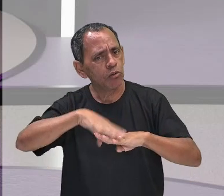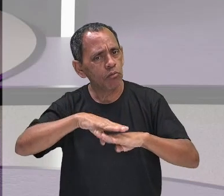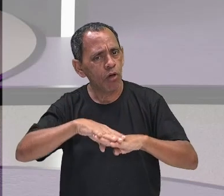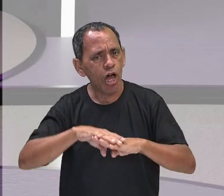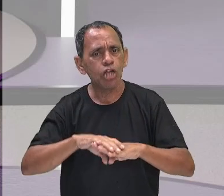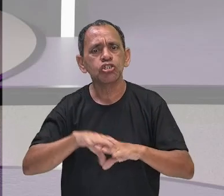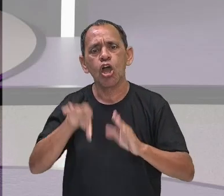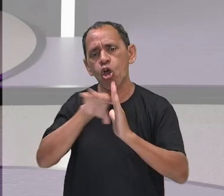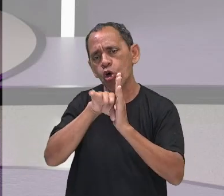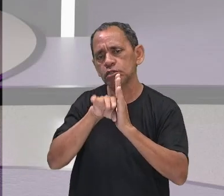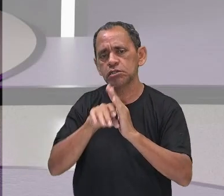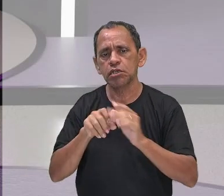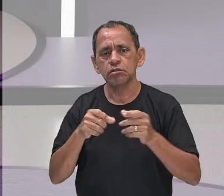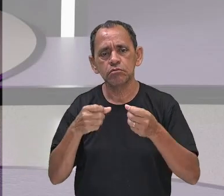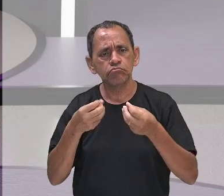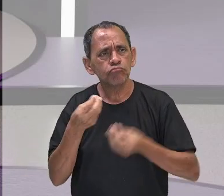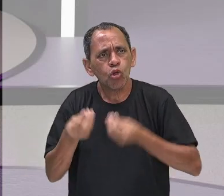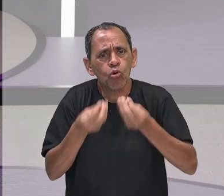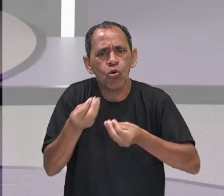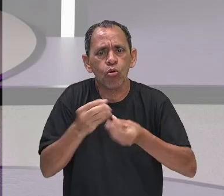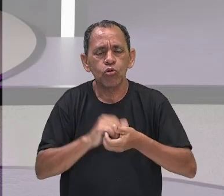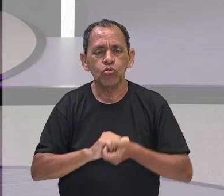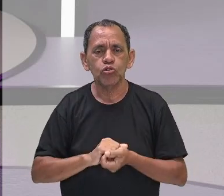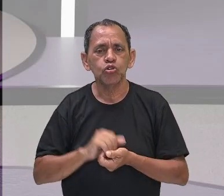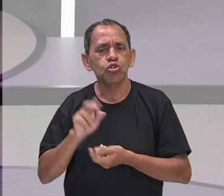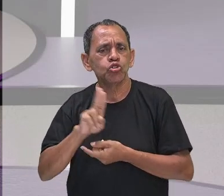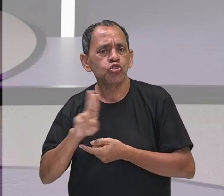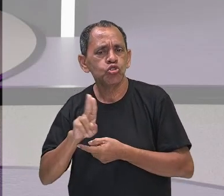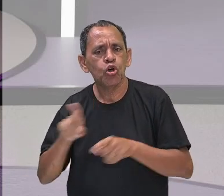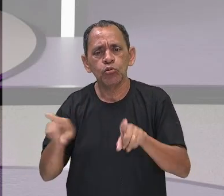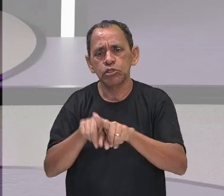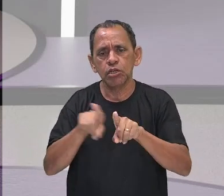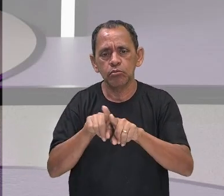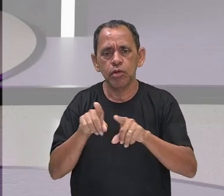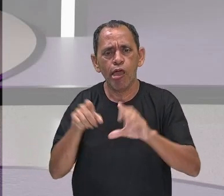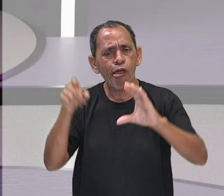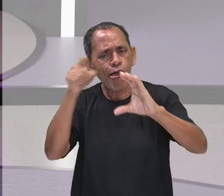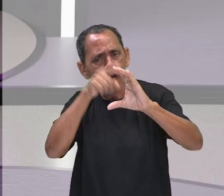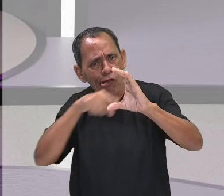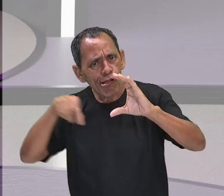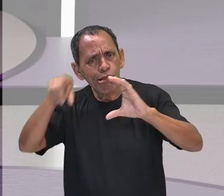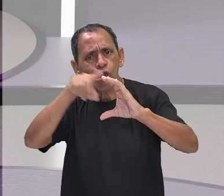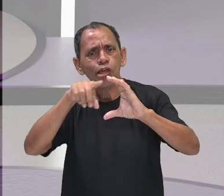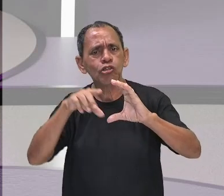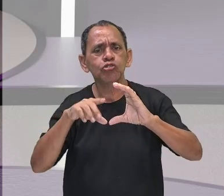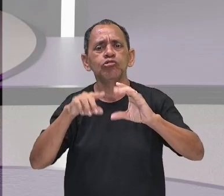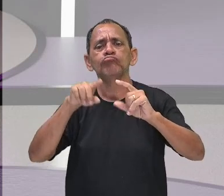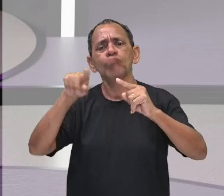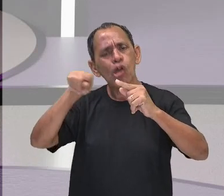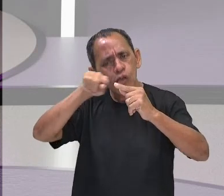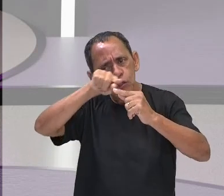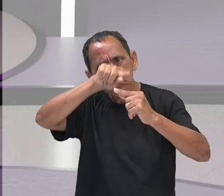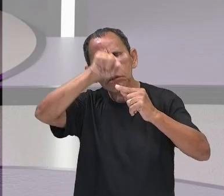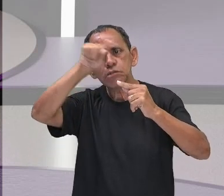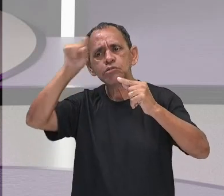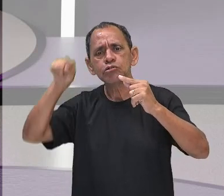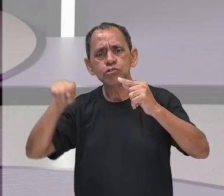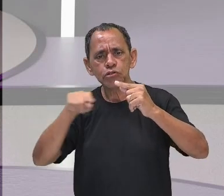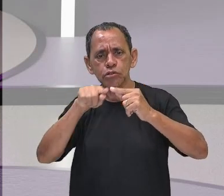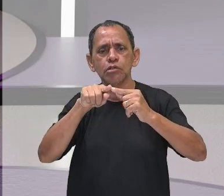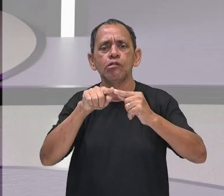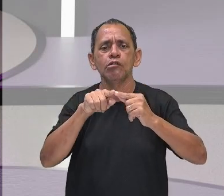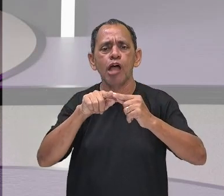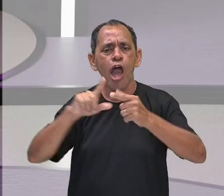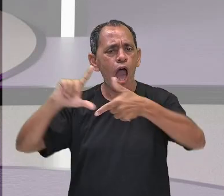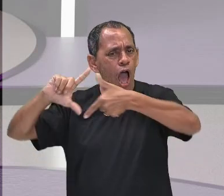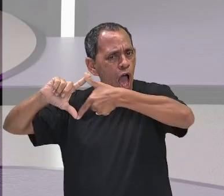cilindro, ou também chamado aí de cilindro circular. Ele é um sólido geométrico